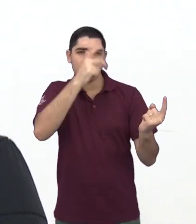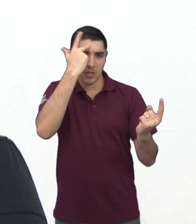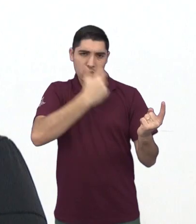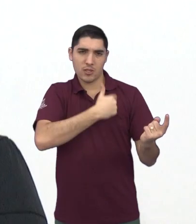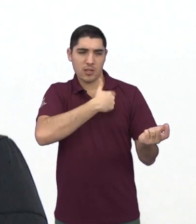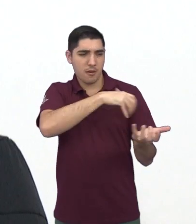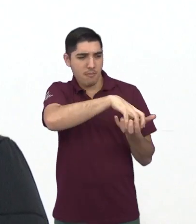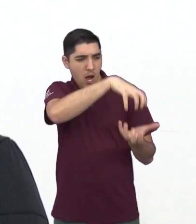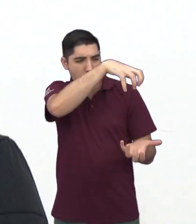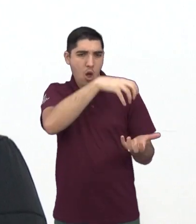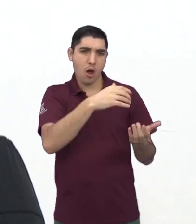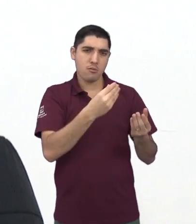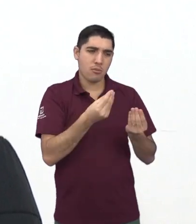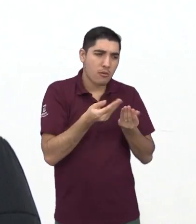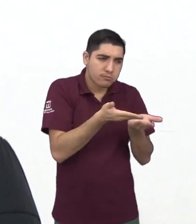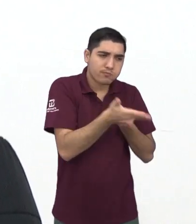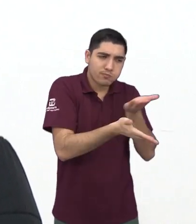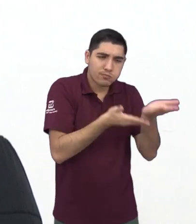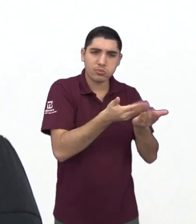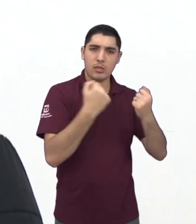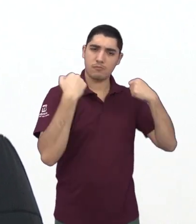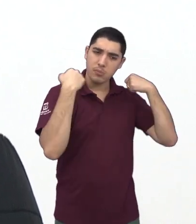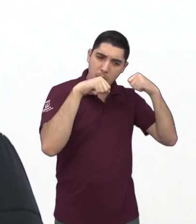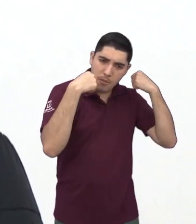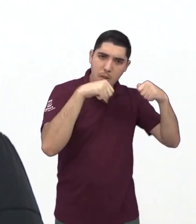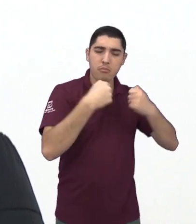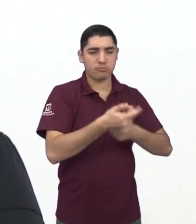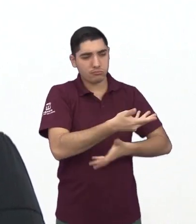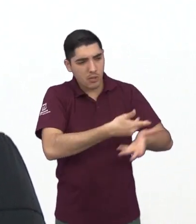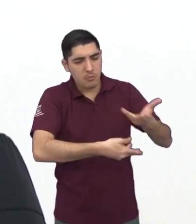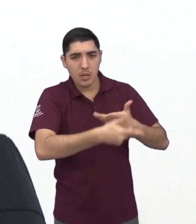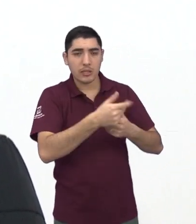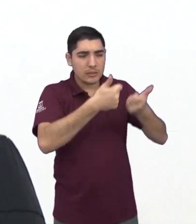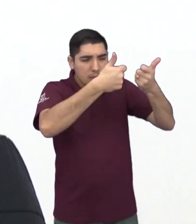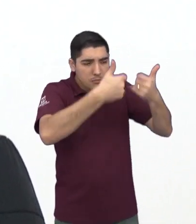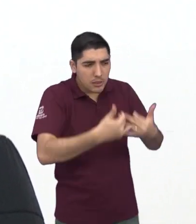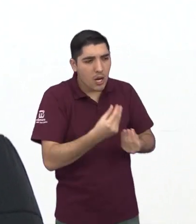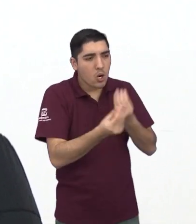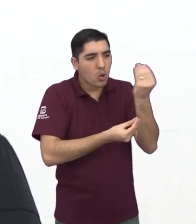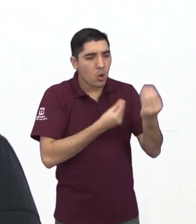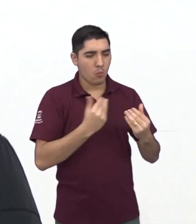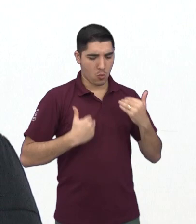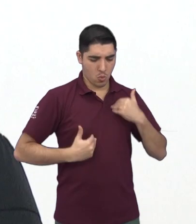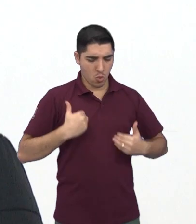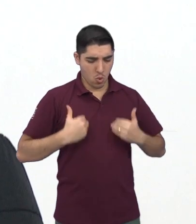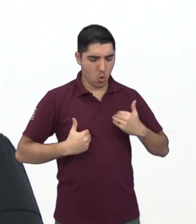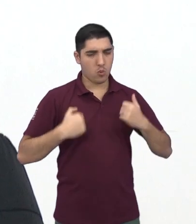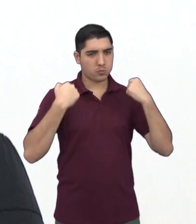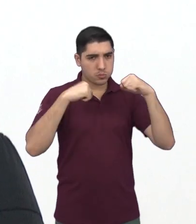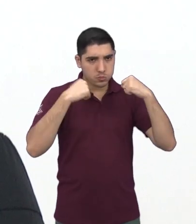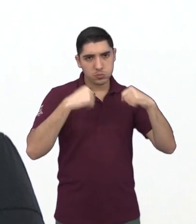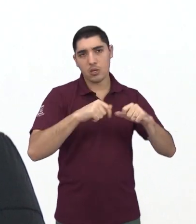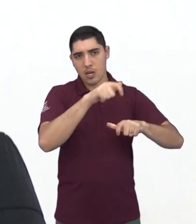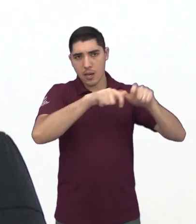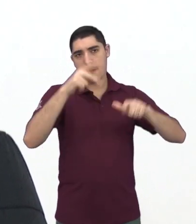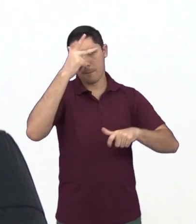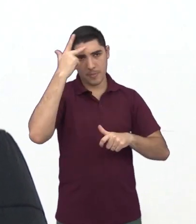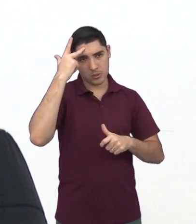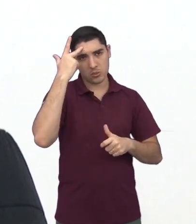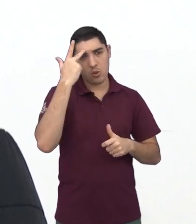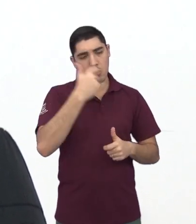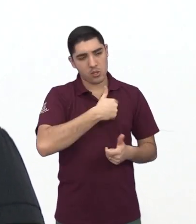são idosas e fala, então, da educação física, desse preparo físico para pessoas que também fazem, parte